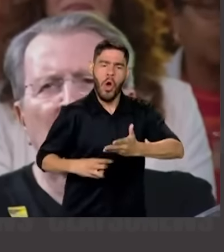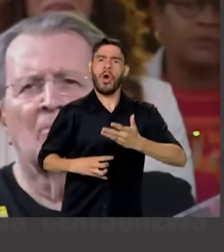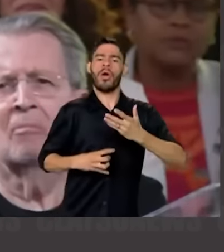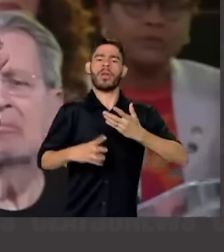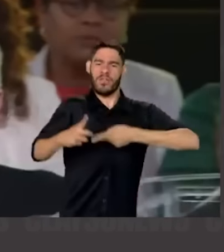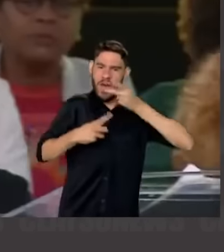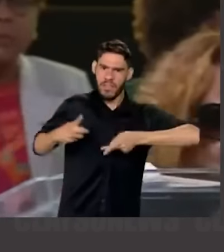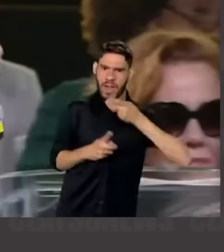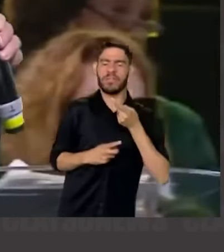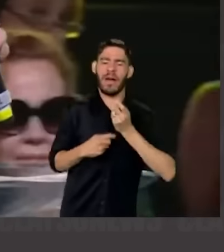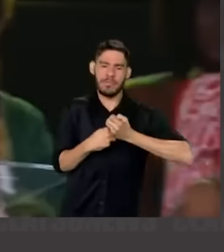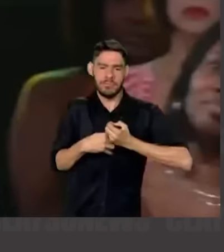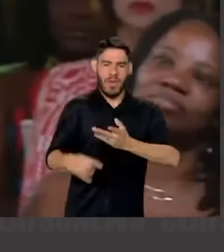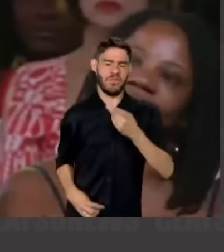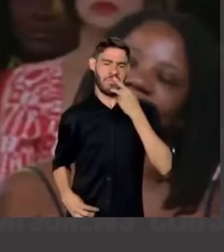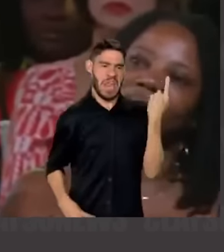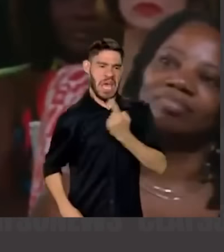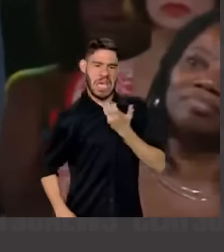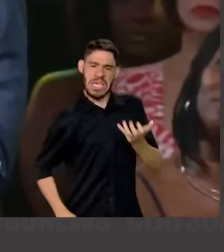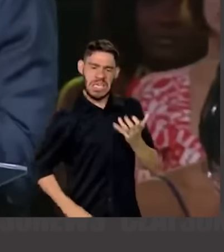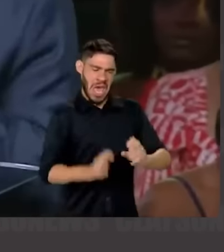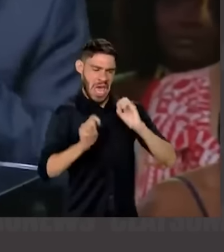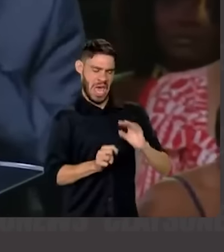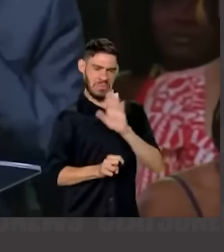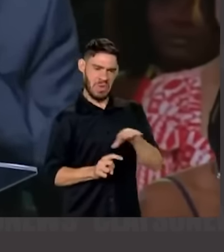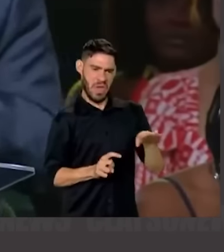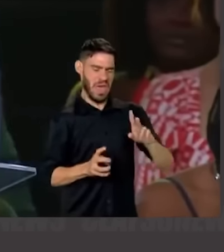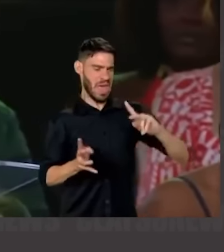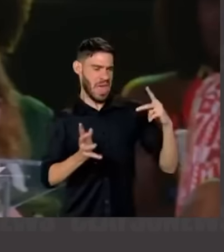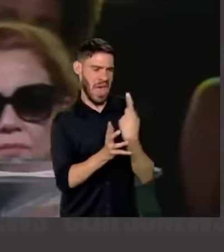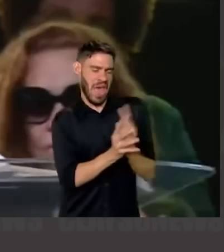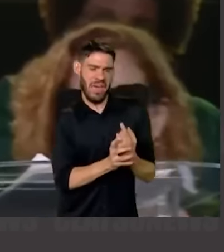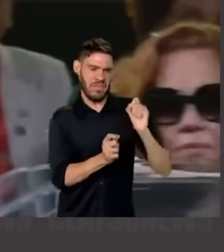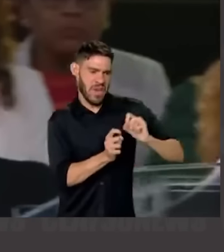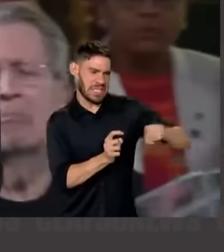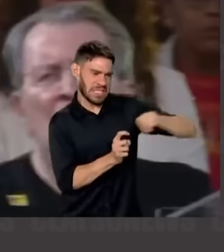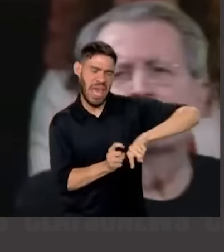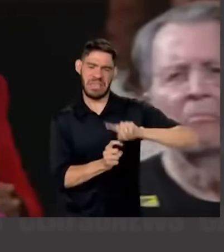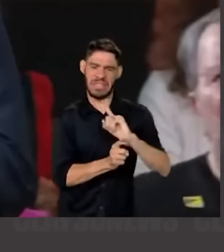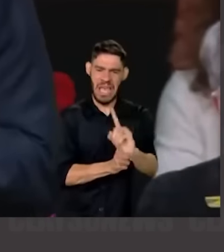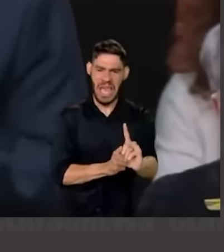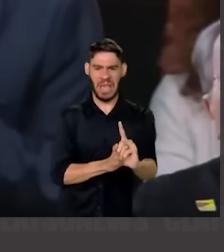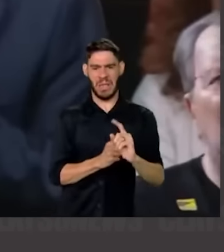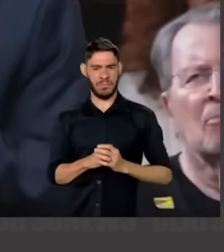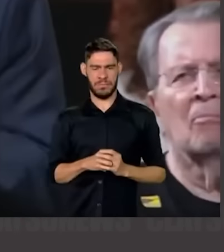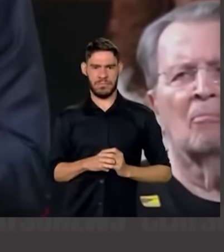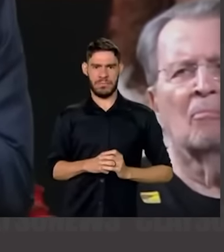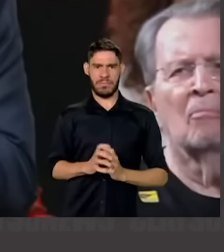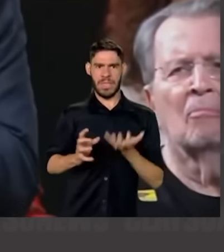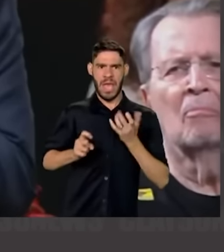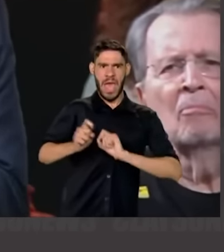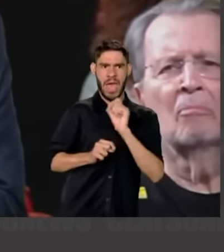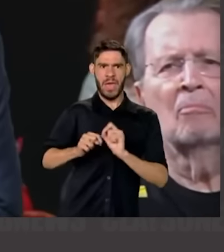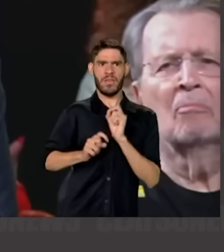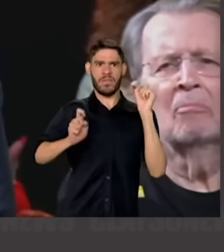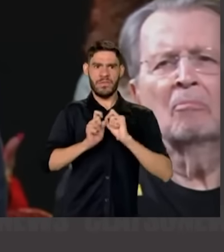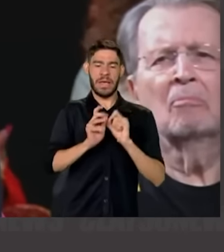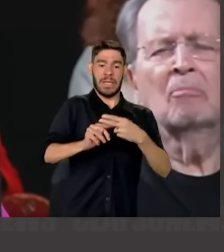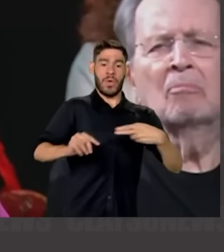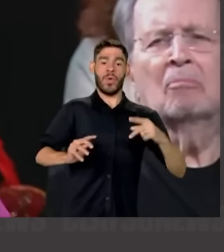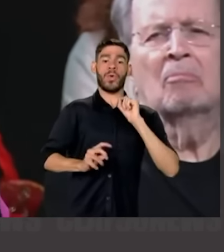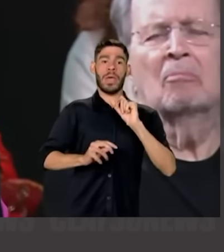contar narrativas e não para dizer que nós queremos ensinar as crianças a coisa errada, queremos fazer isso com criança, com gente que... Não, nós só queremos fazer aquilo que se